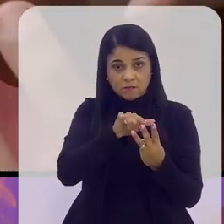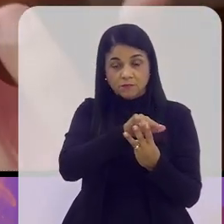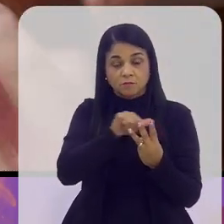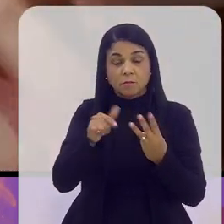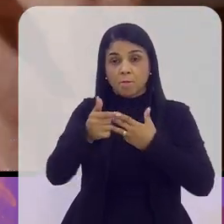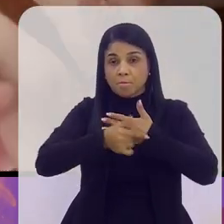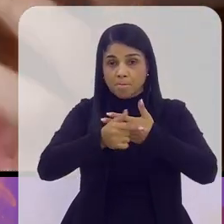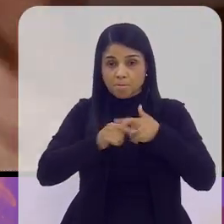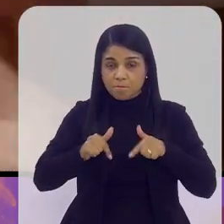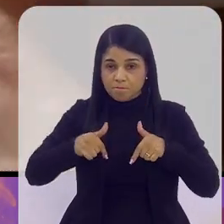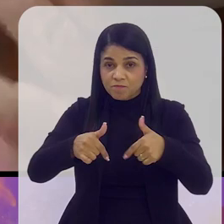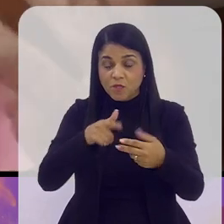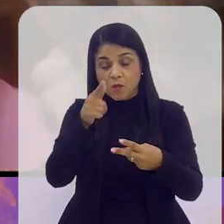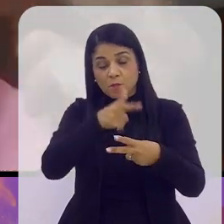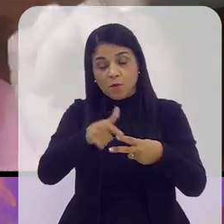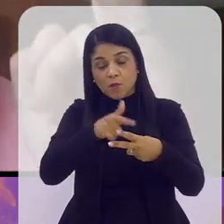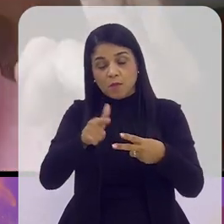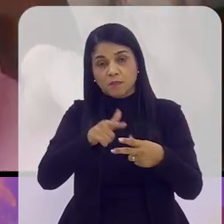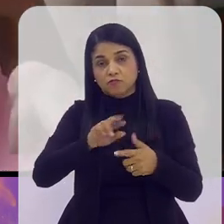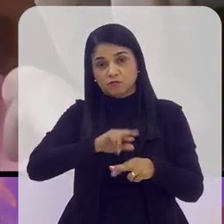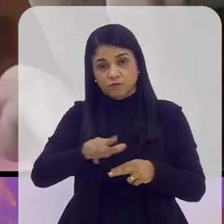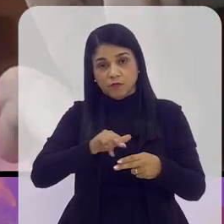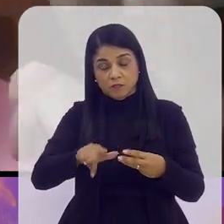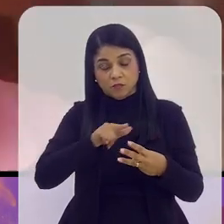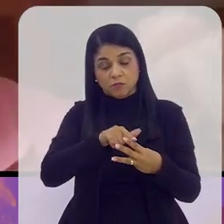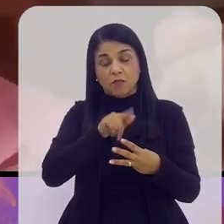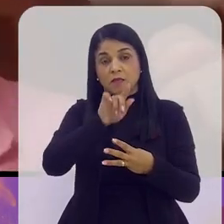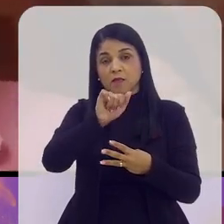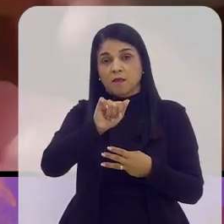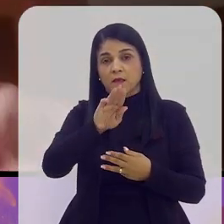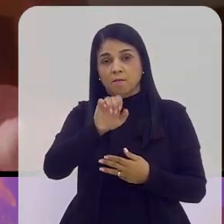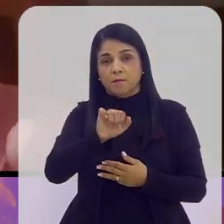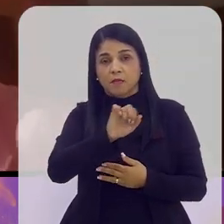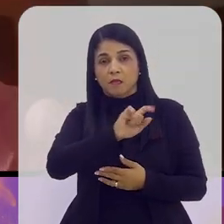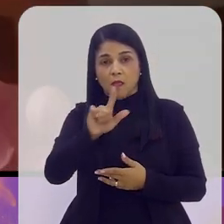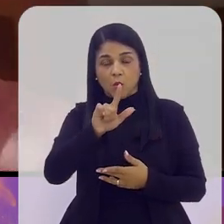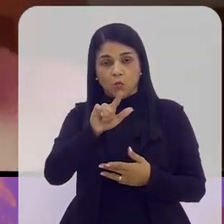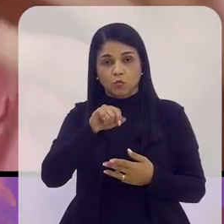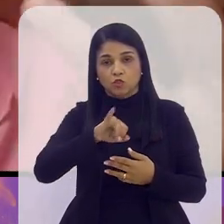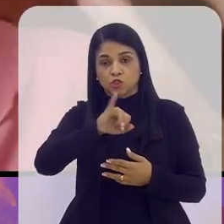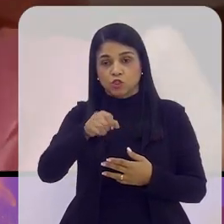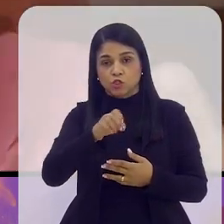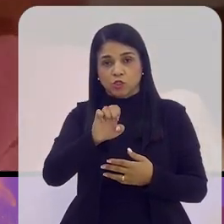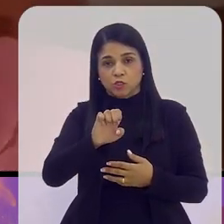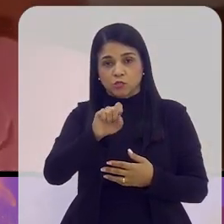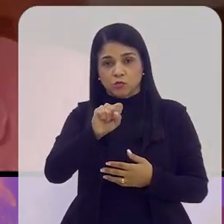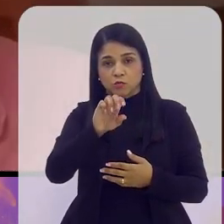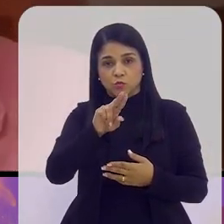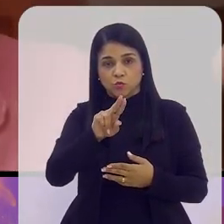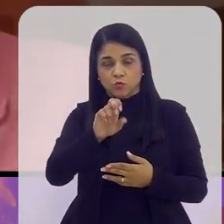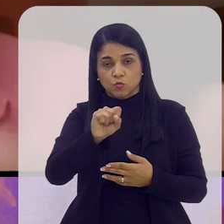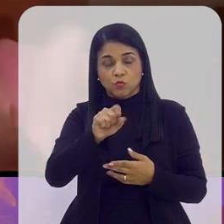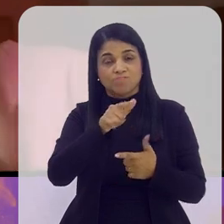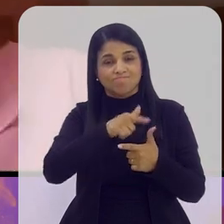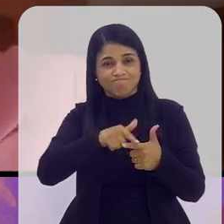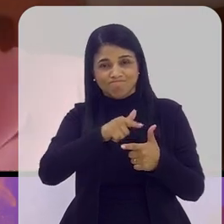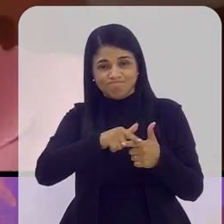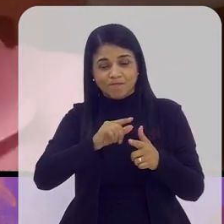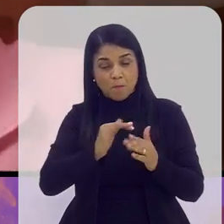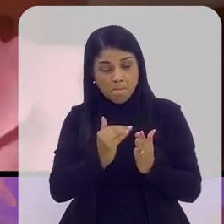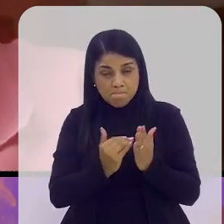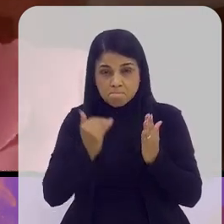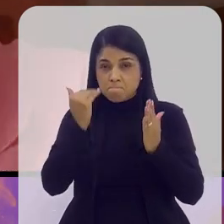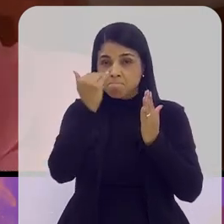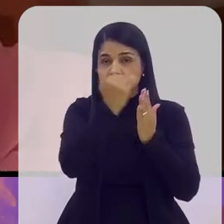exercer o papel, cada um tem um problema diferente, Rui. O Gabriel Jesus tem uma mácula. Se atribui a ele